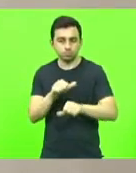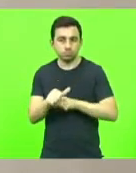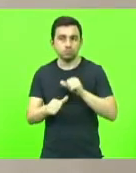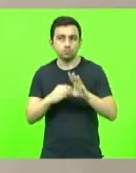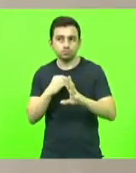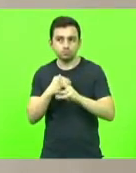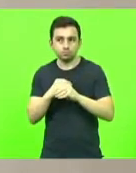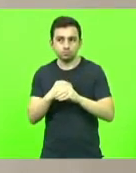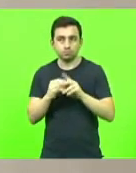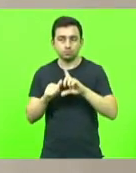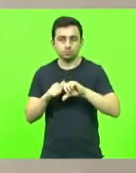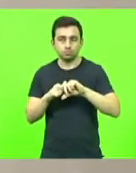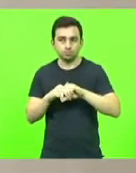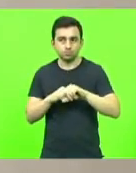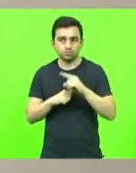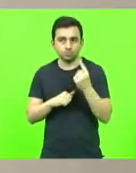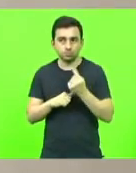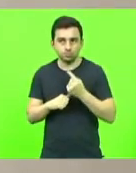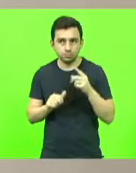1º da Lei nº